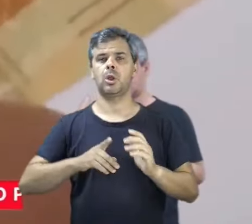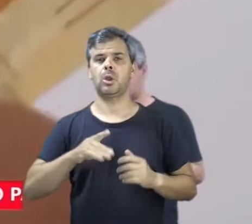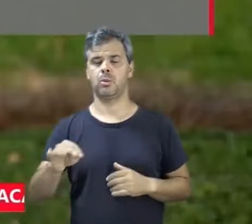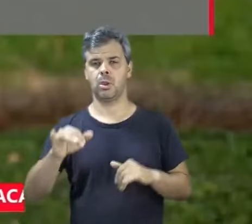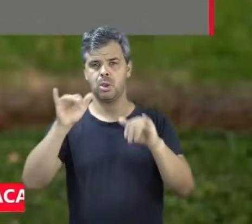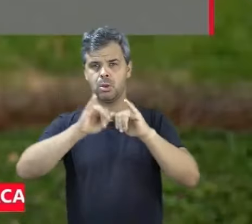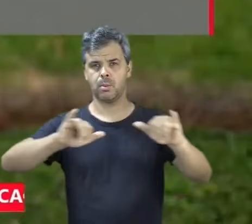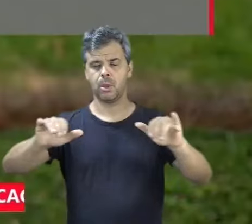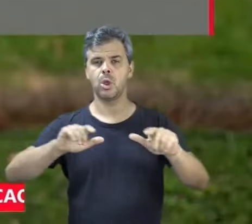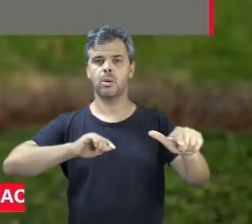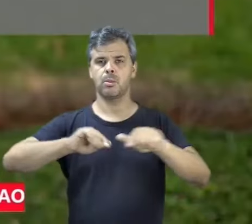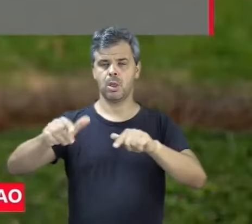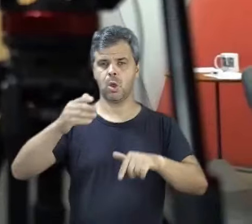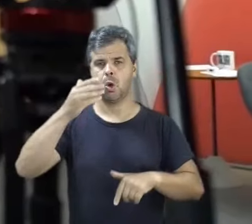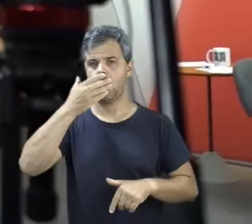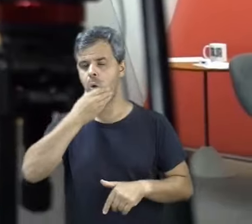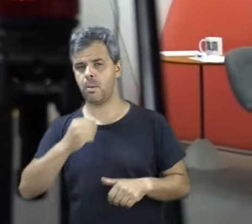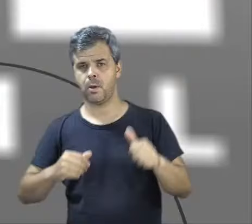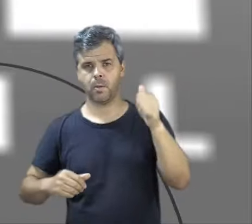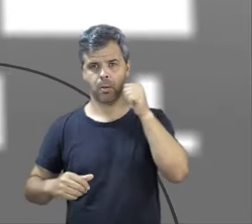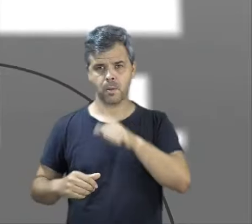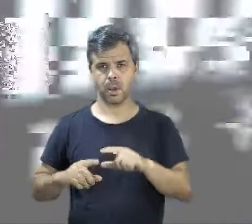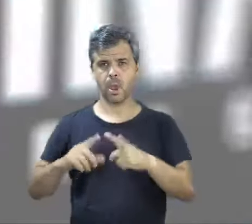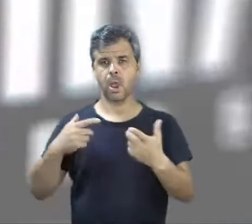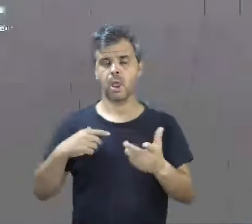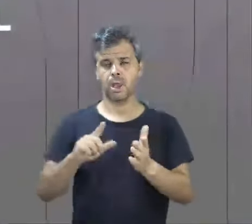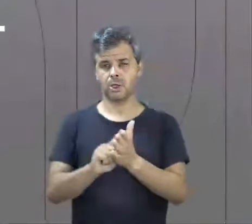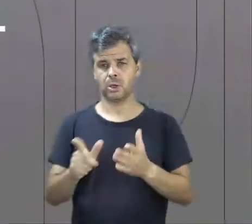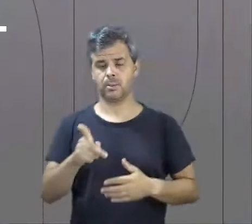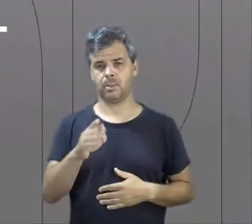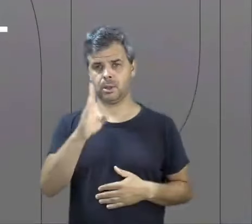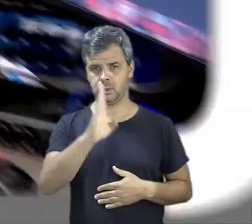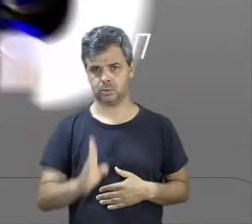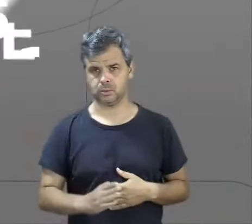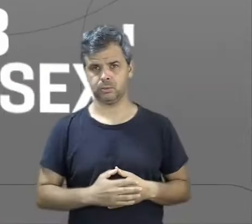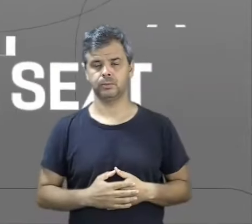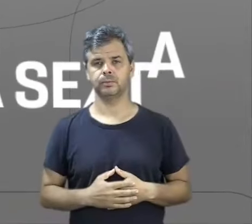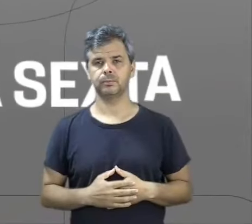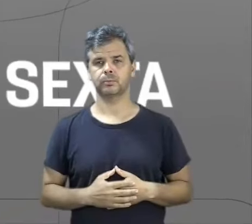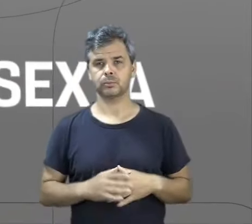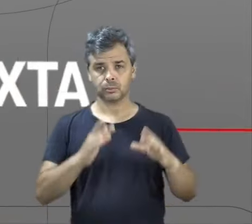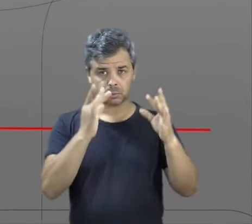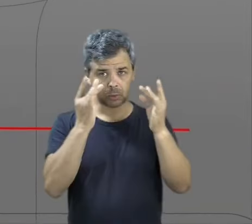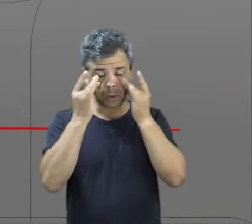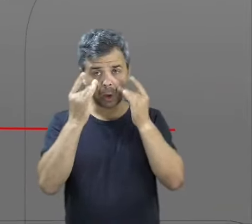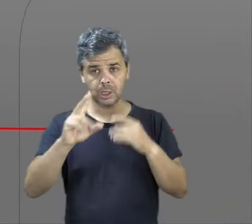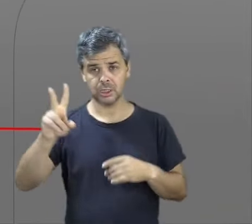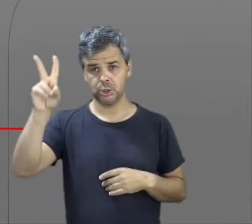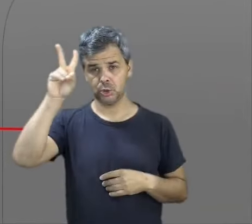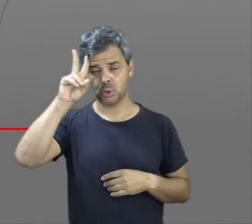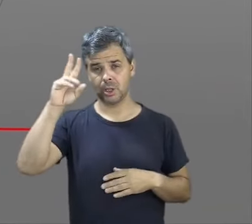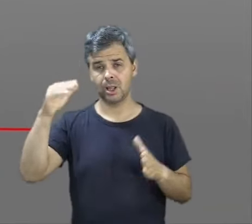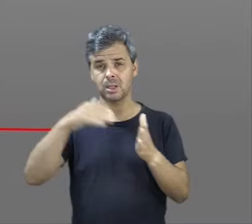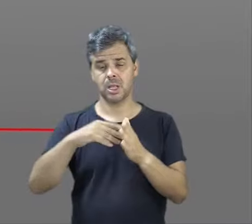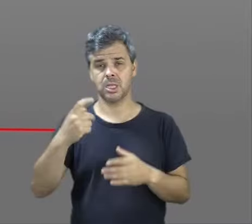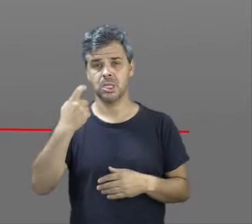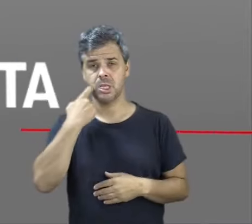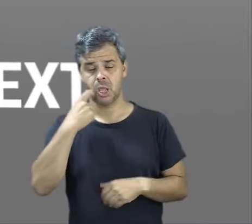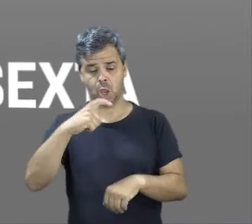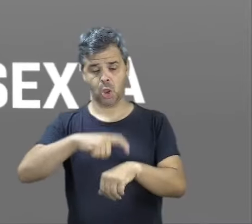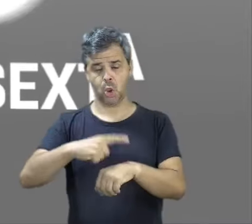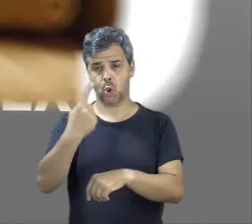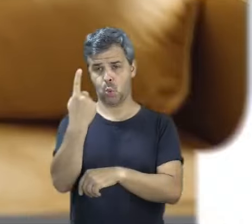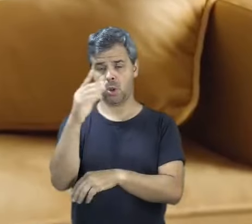é notícia para o trabalhador e para a trabalhadora, está no Jornal PT Brasil. Ao vivo, de segunda a sexta, às 13